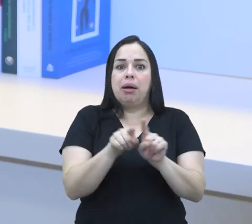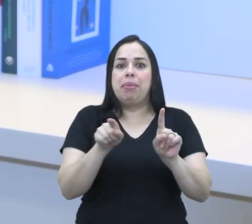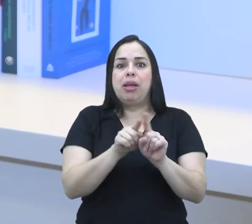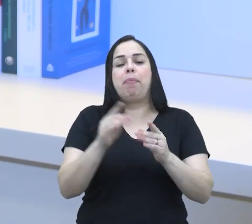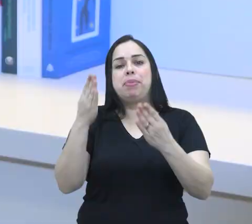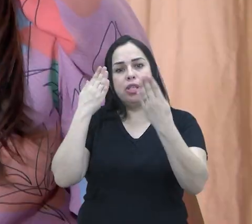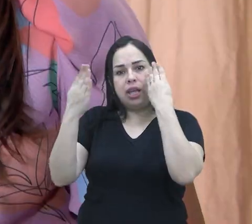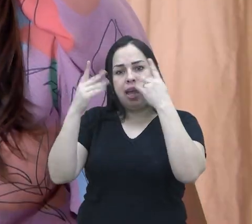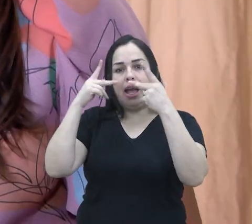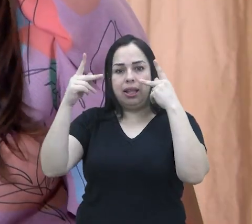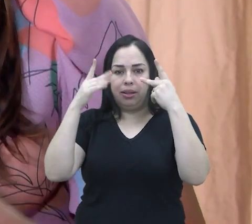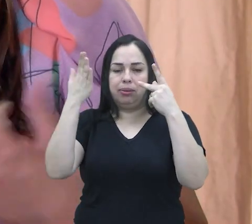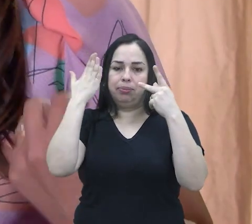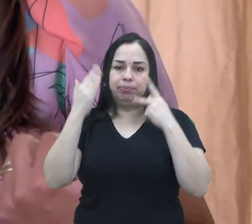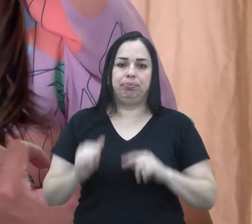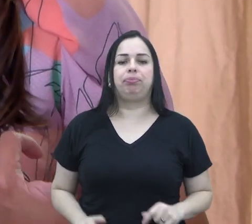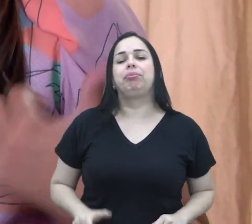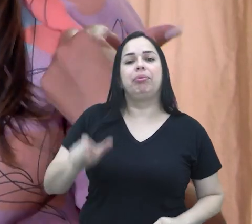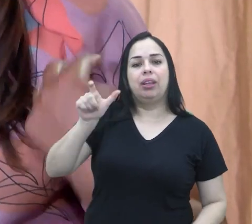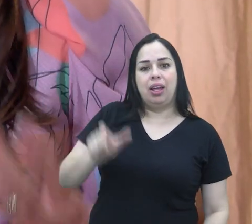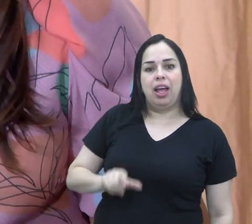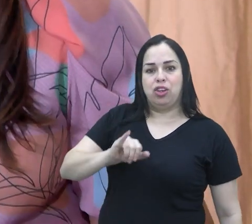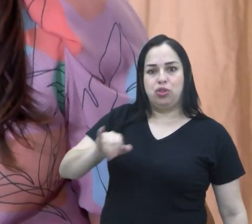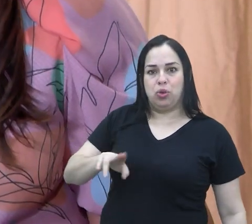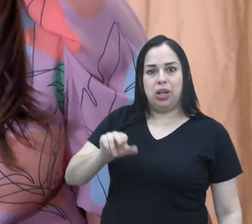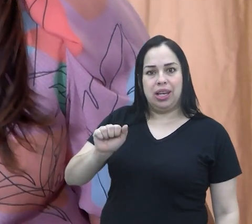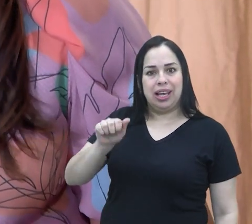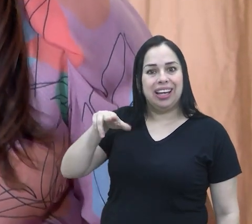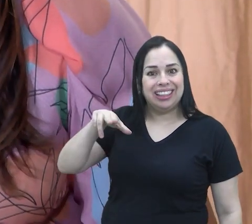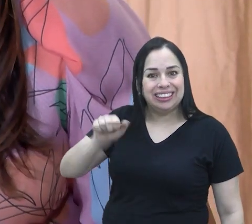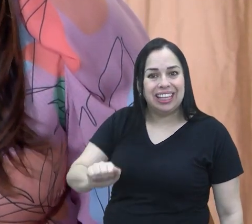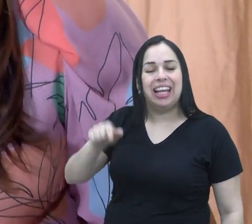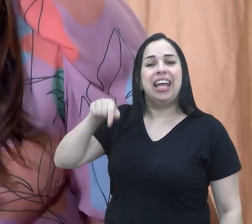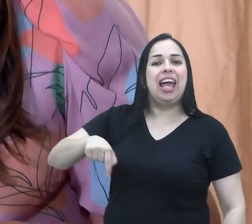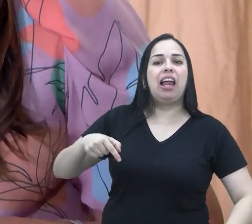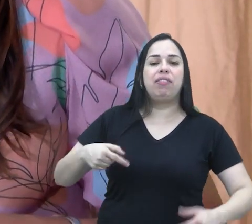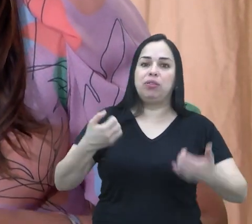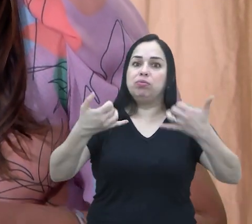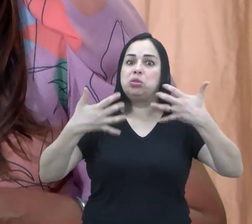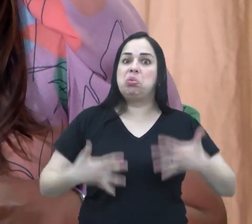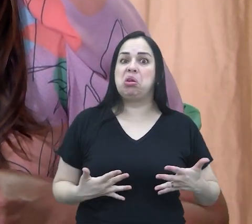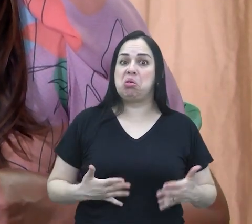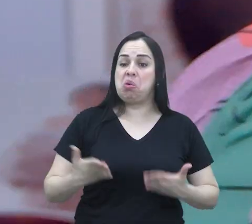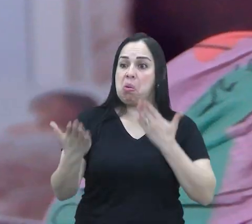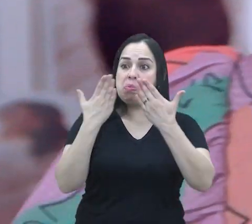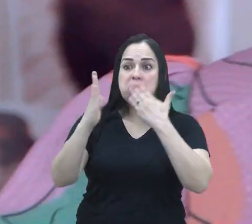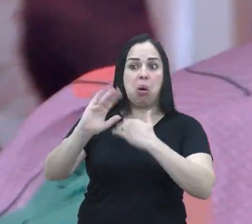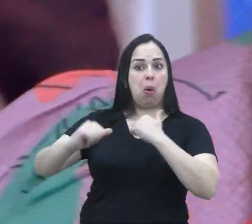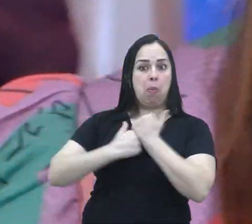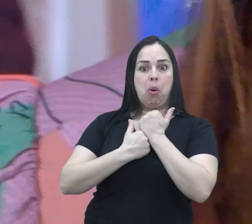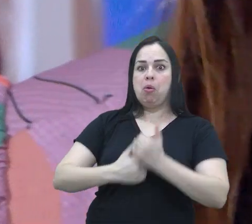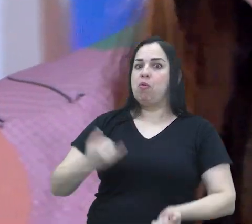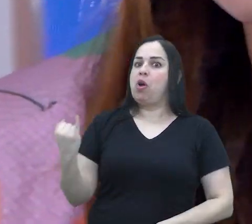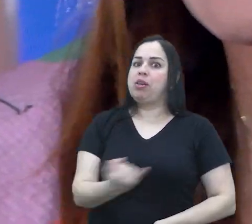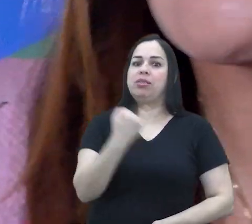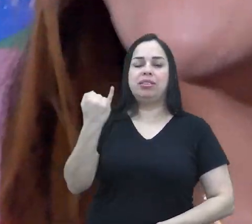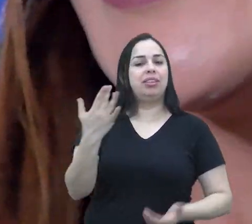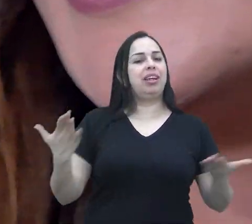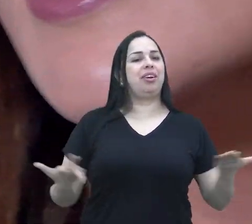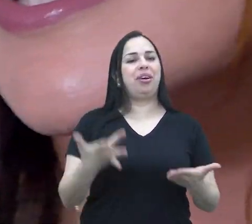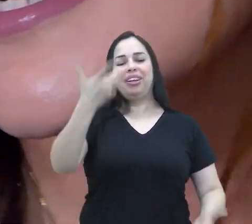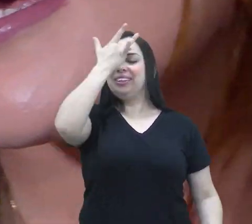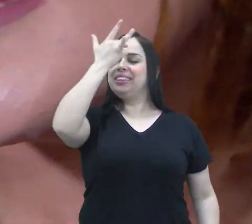apoio psiquiátrico. Para Juliana, o apoio psicológico foi essencial durante a gravidez. Com a saúde mental em